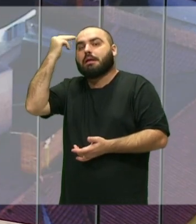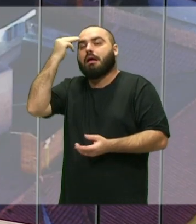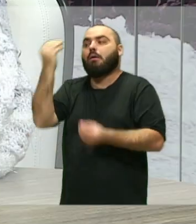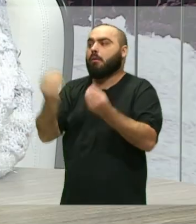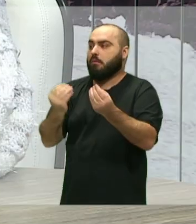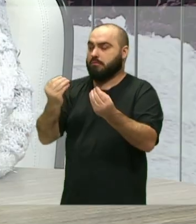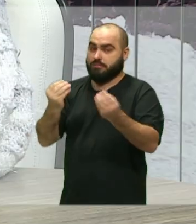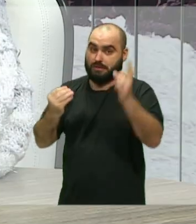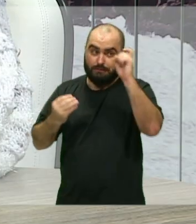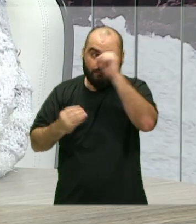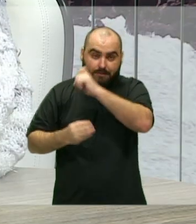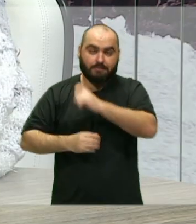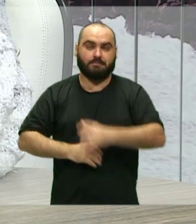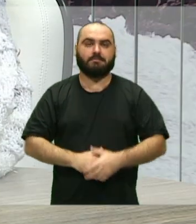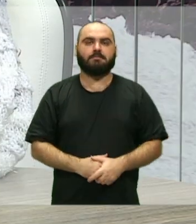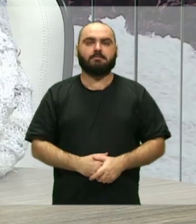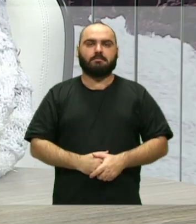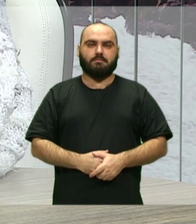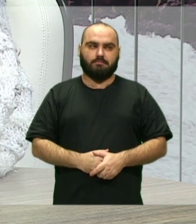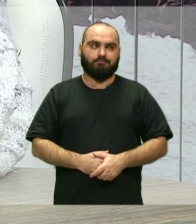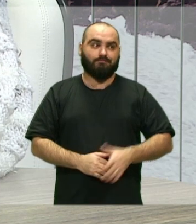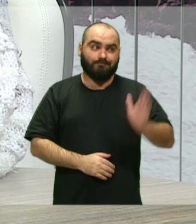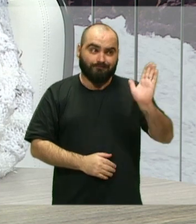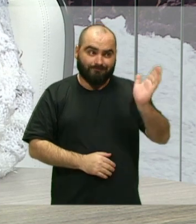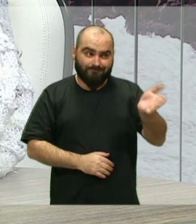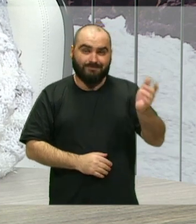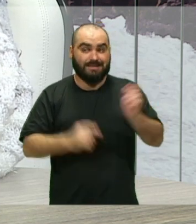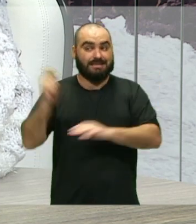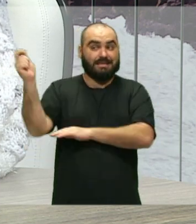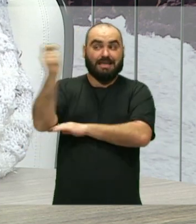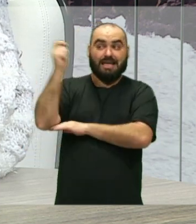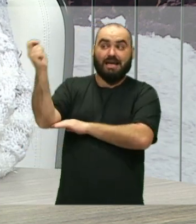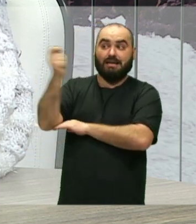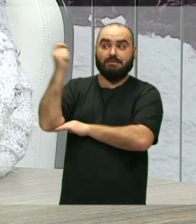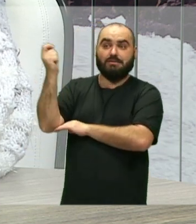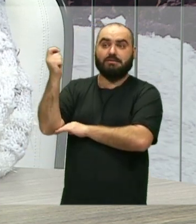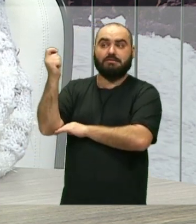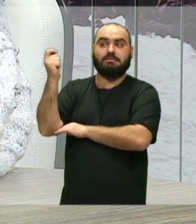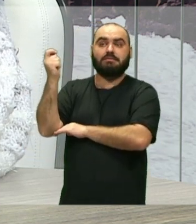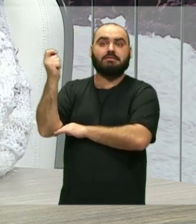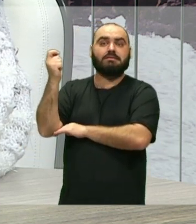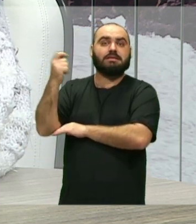apenas a questão de que já é grave por si só, de machucar o cão,